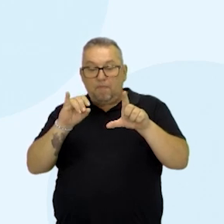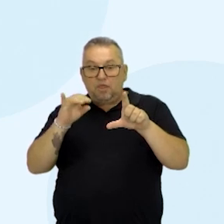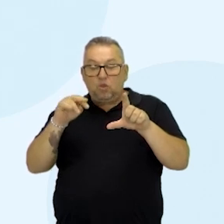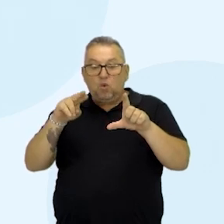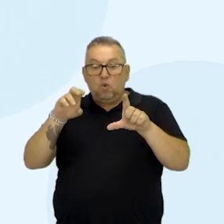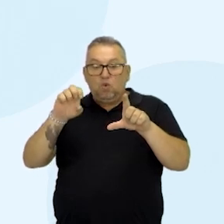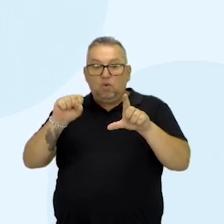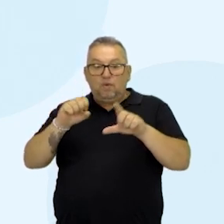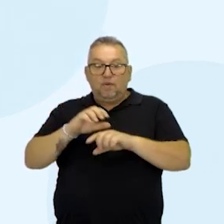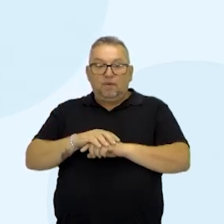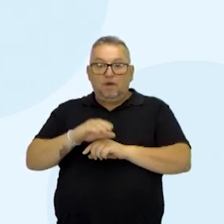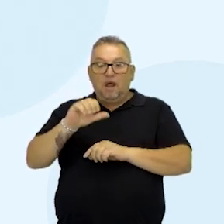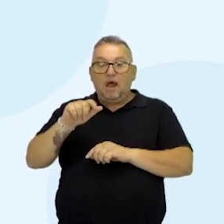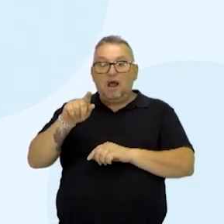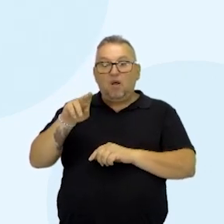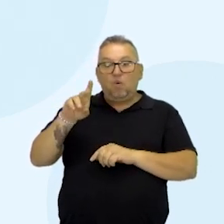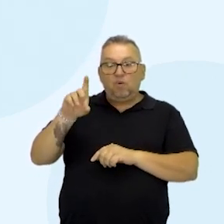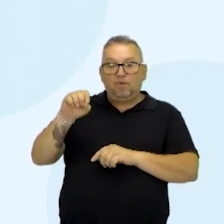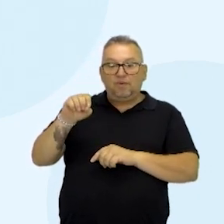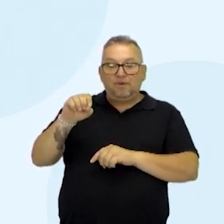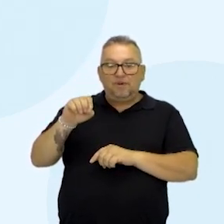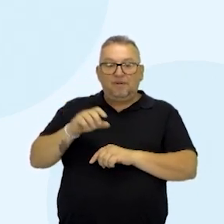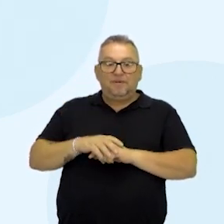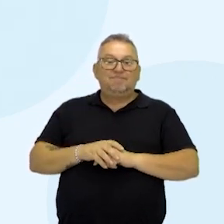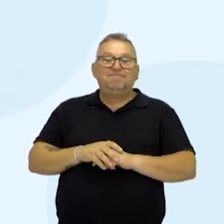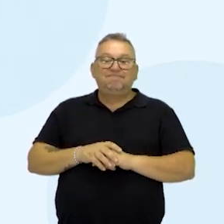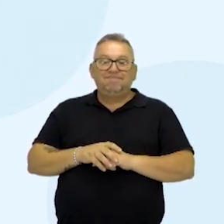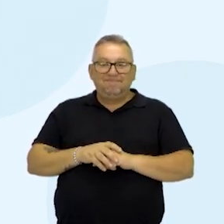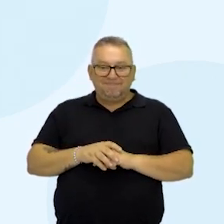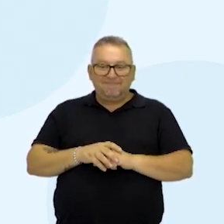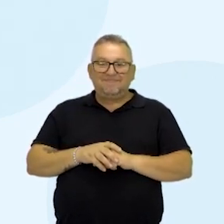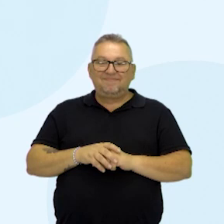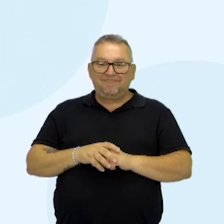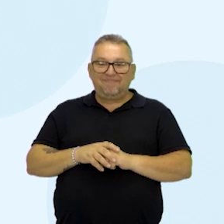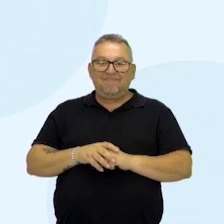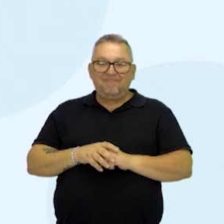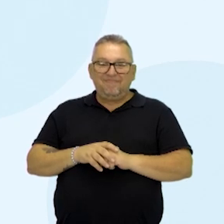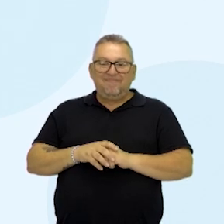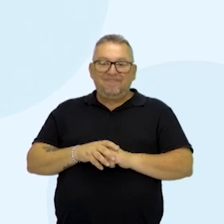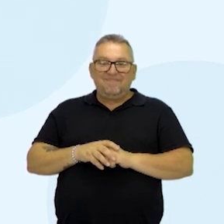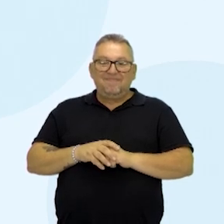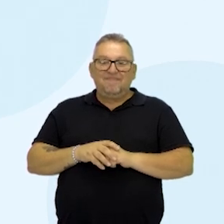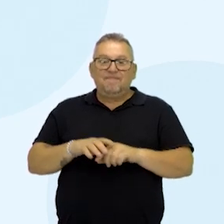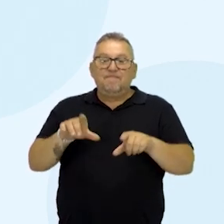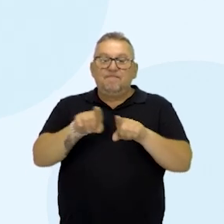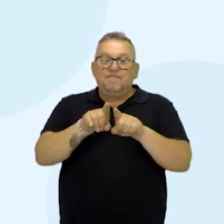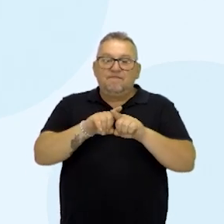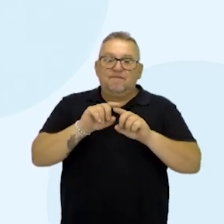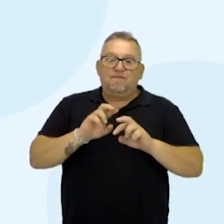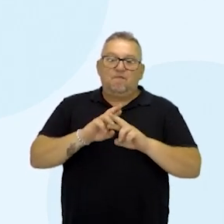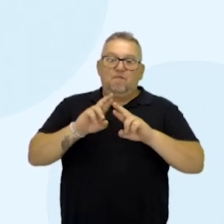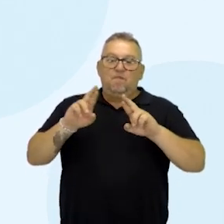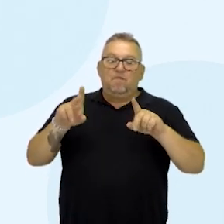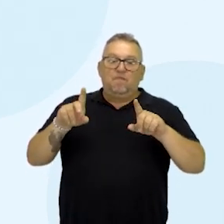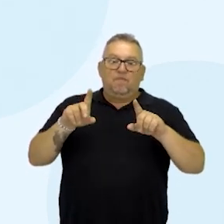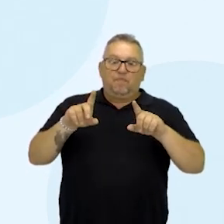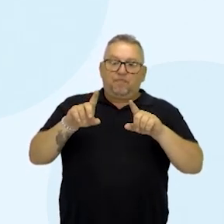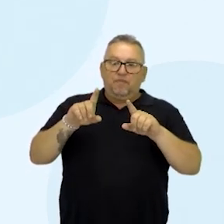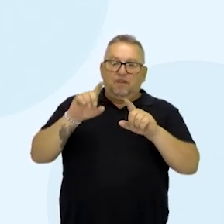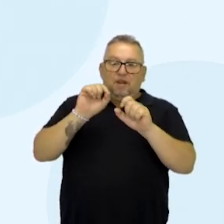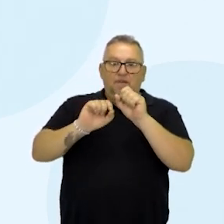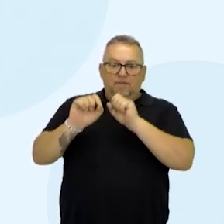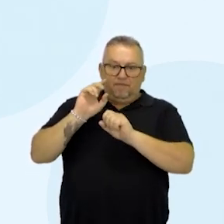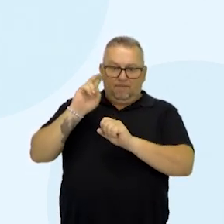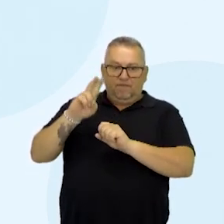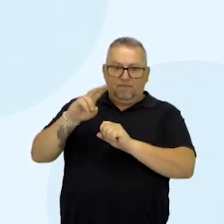como, Vivi? Agudo. Muito bom, né? Olha lá, agudo, tá? E a diferença entre o losango e esse